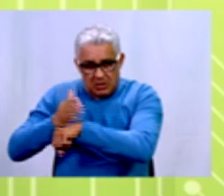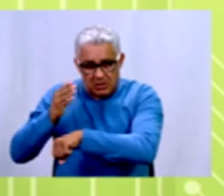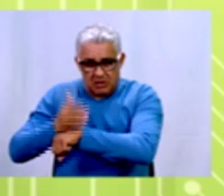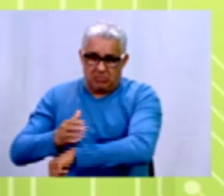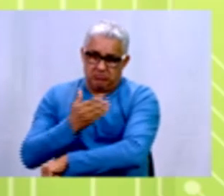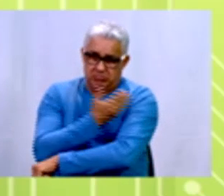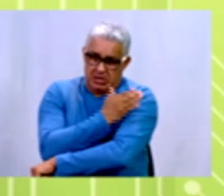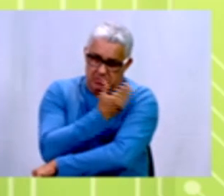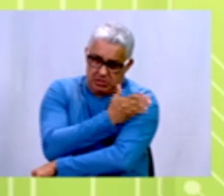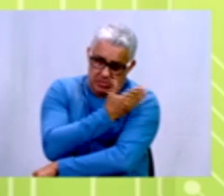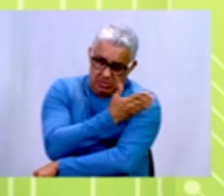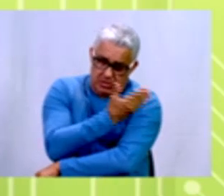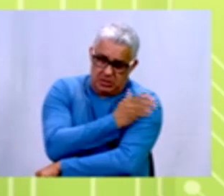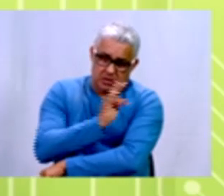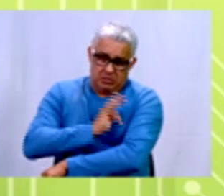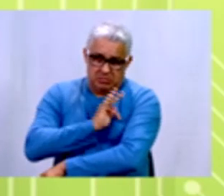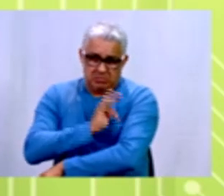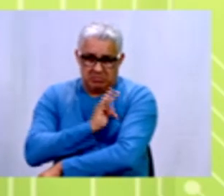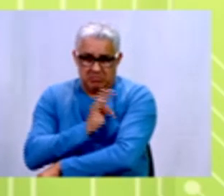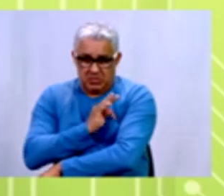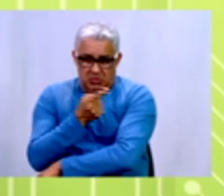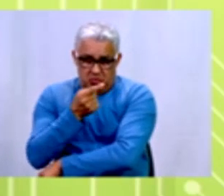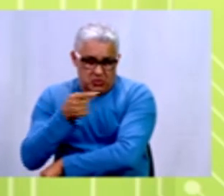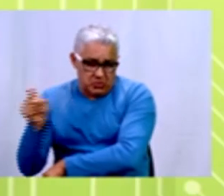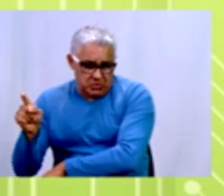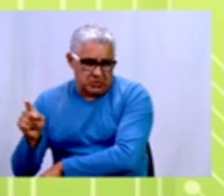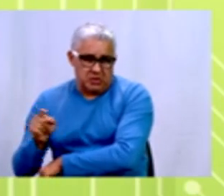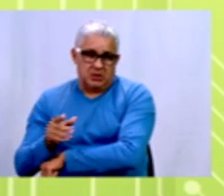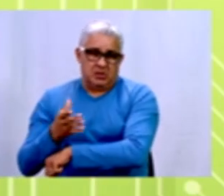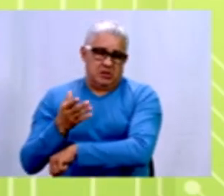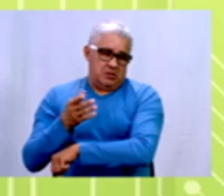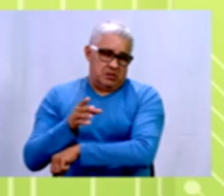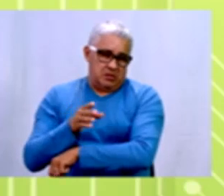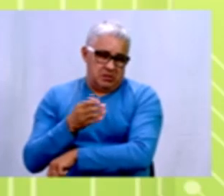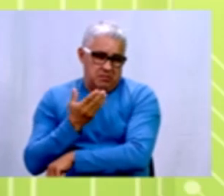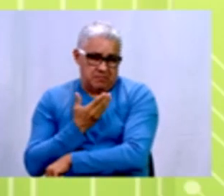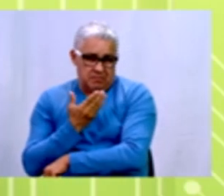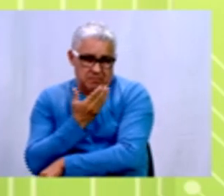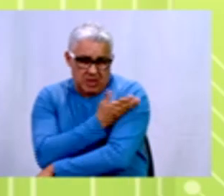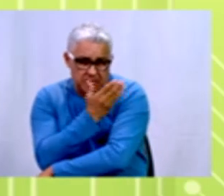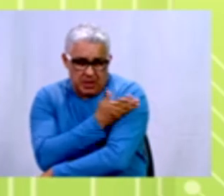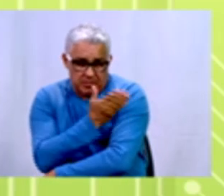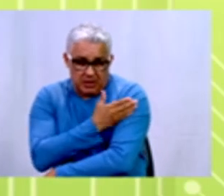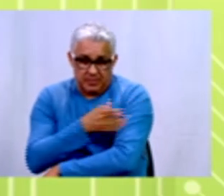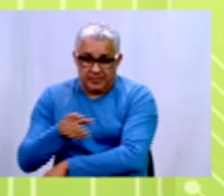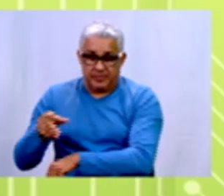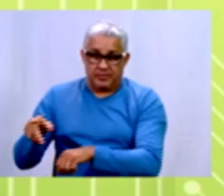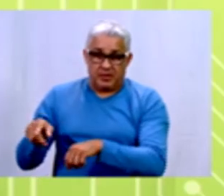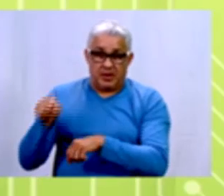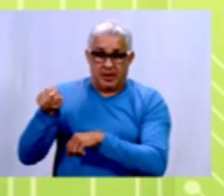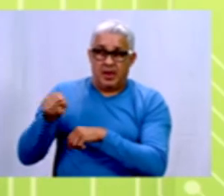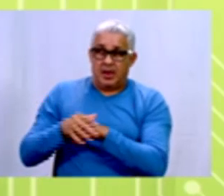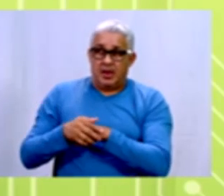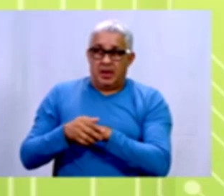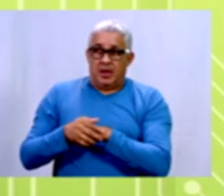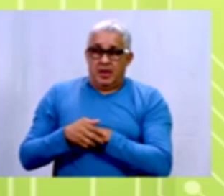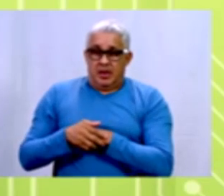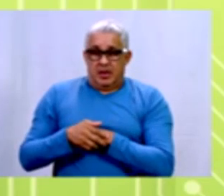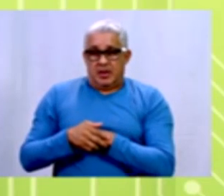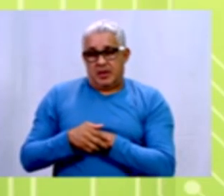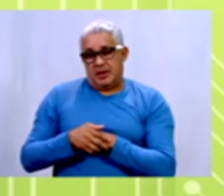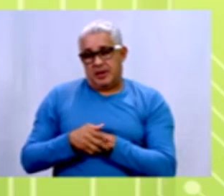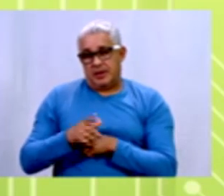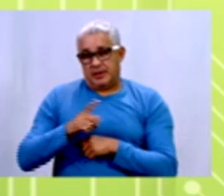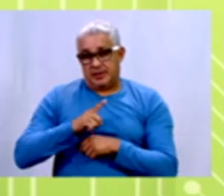pelo técnico, já durante uma semana estabeleceram os treinos lá das jogadas. Mas, a princípio, quando